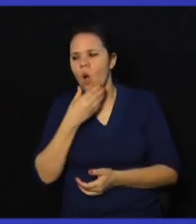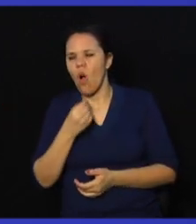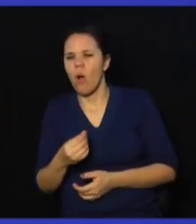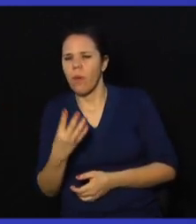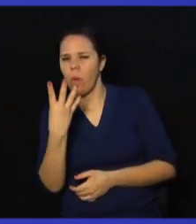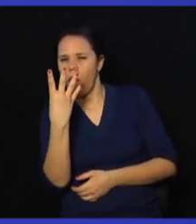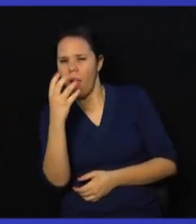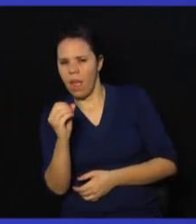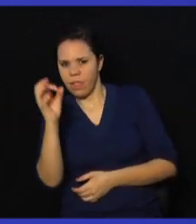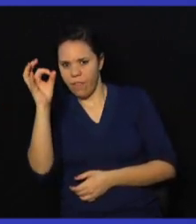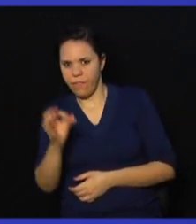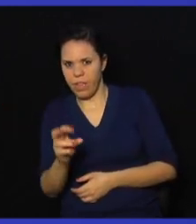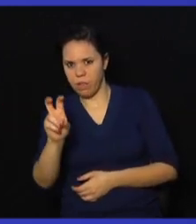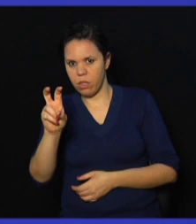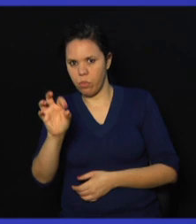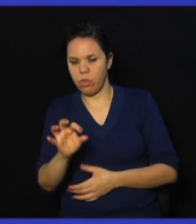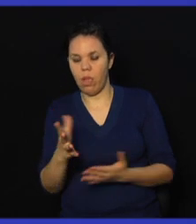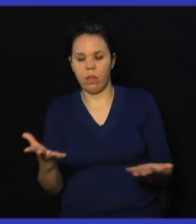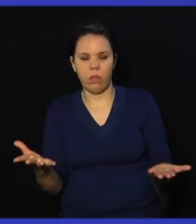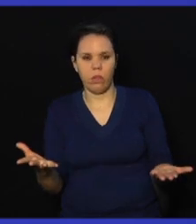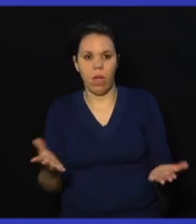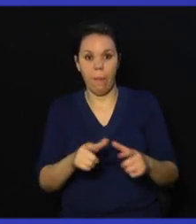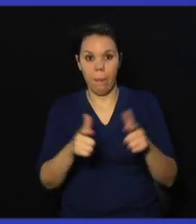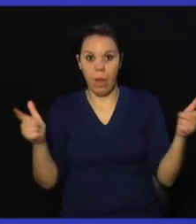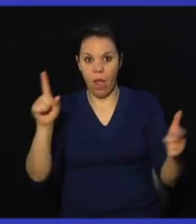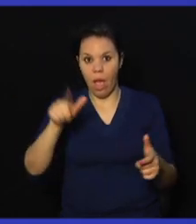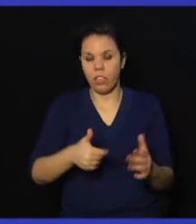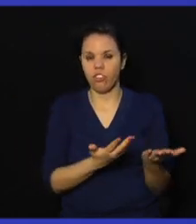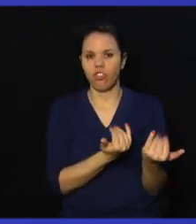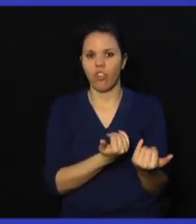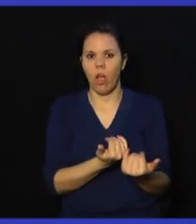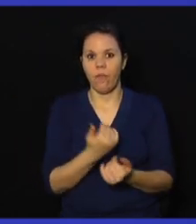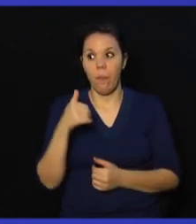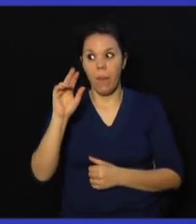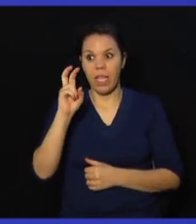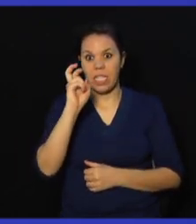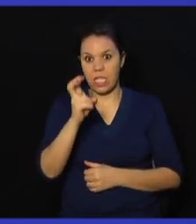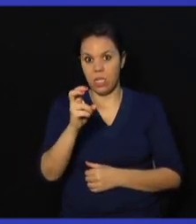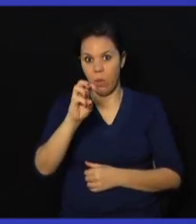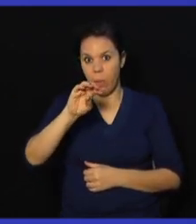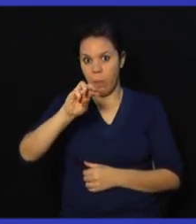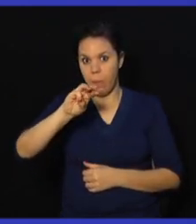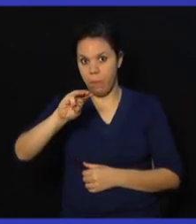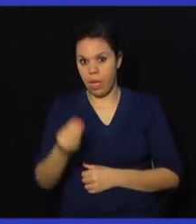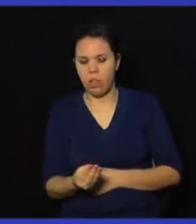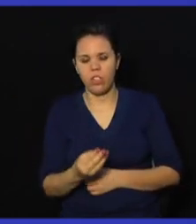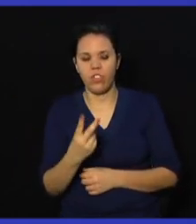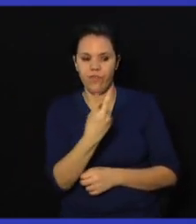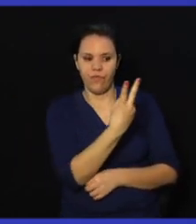40,5%. A maioria é jovem. Dos mais de 5 milhões de inscritos,